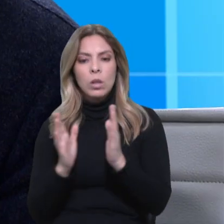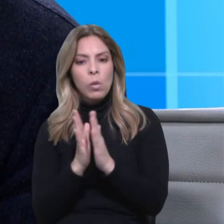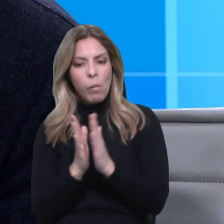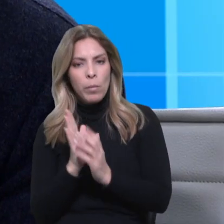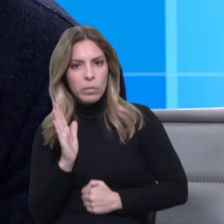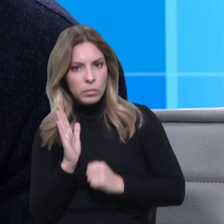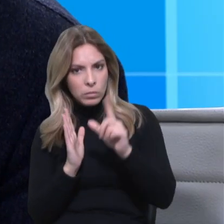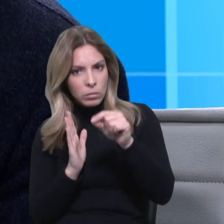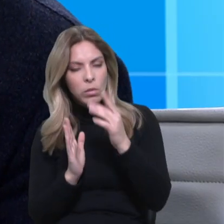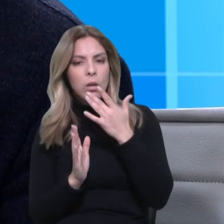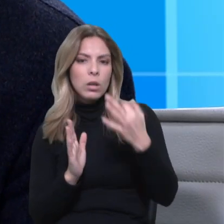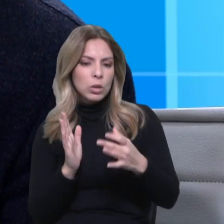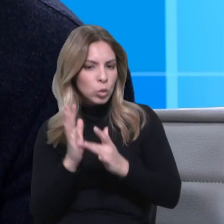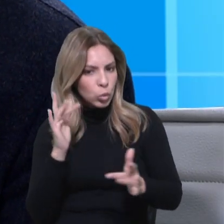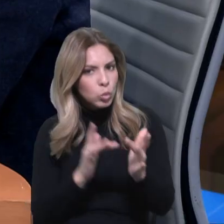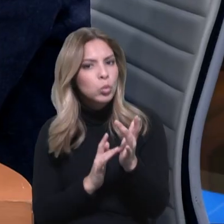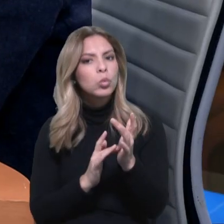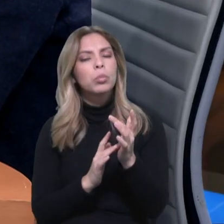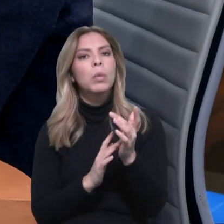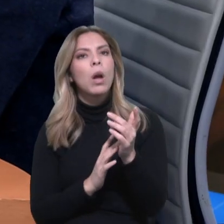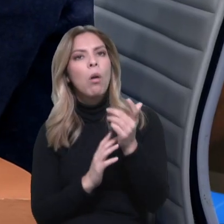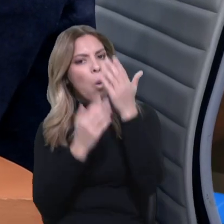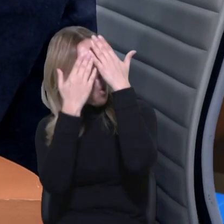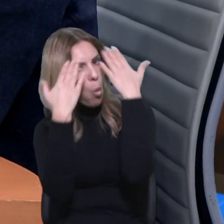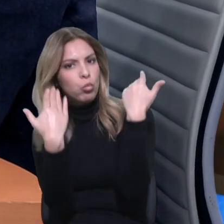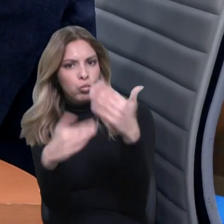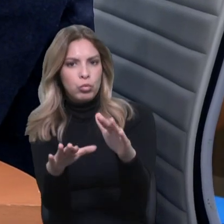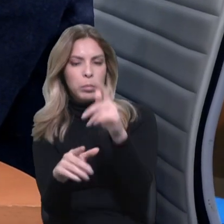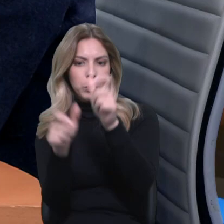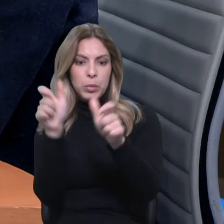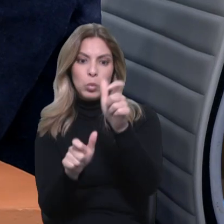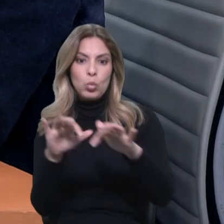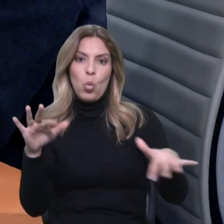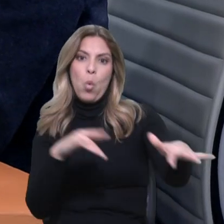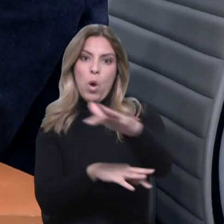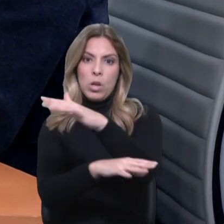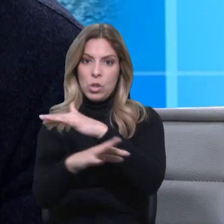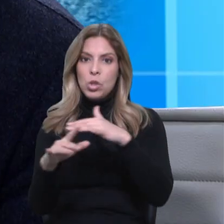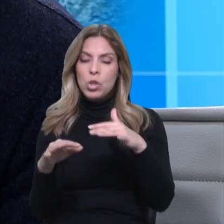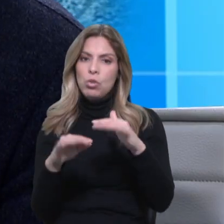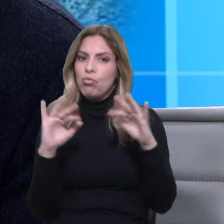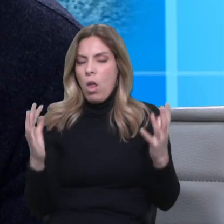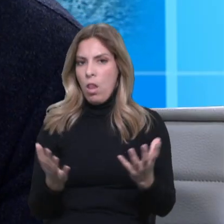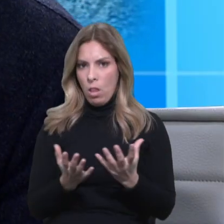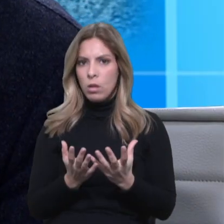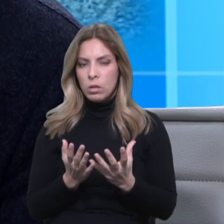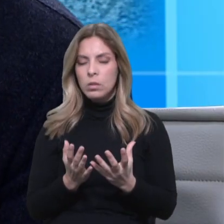cristãs colocam ao dispor da população em geral aquelas